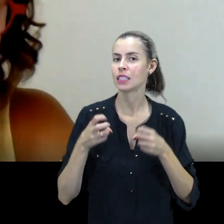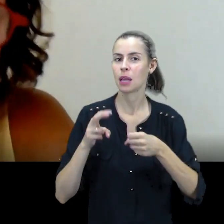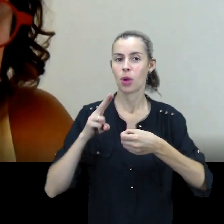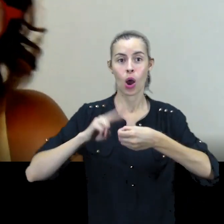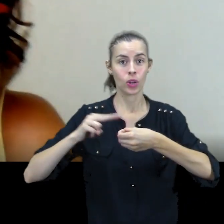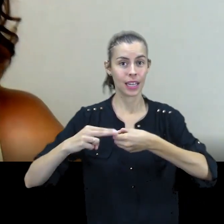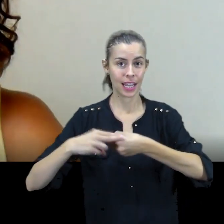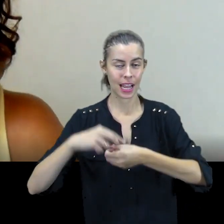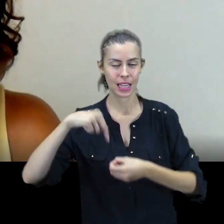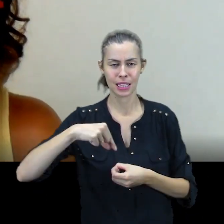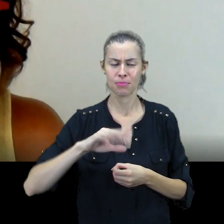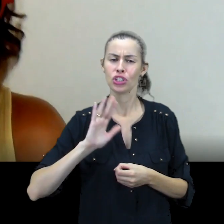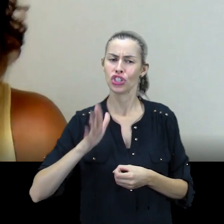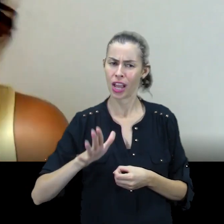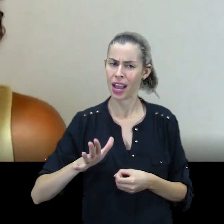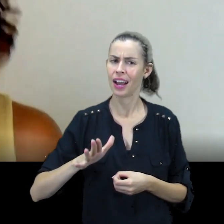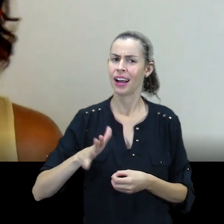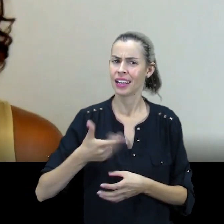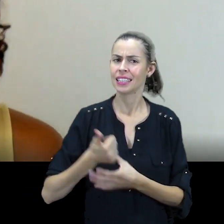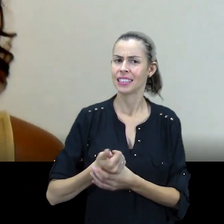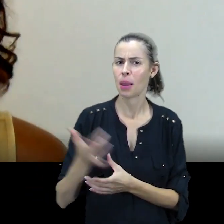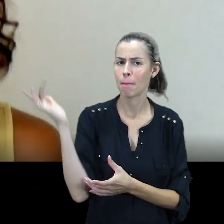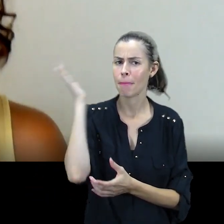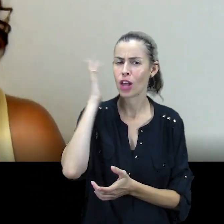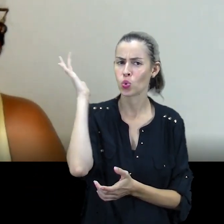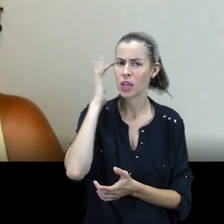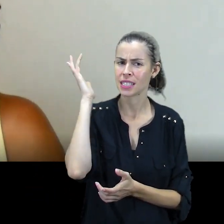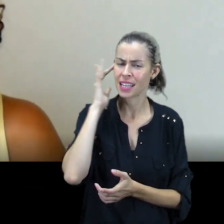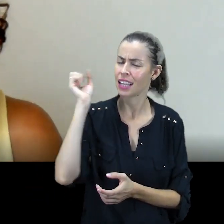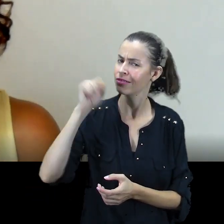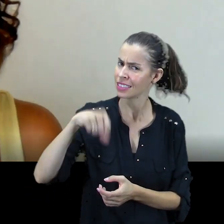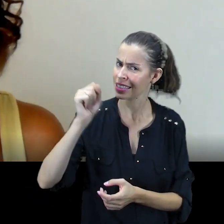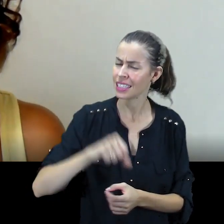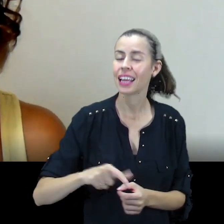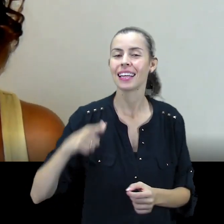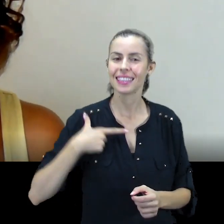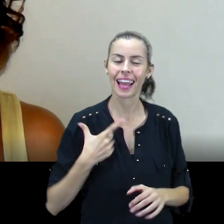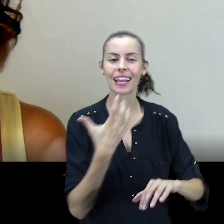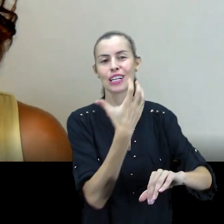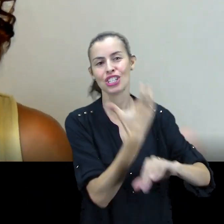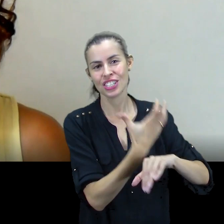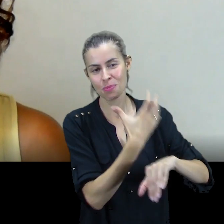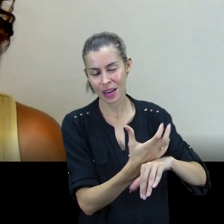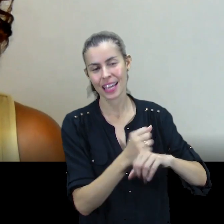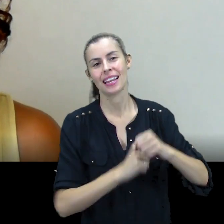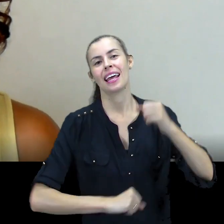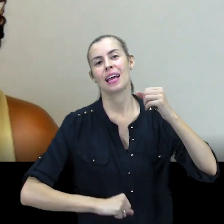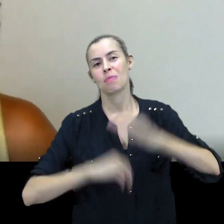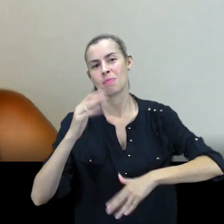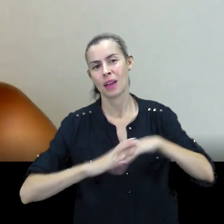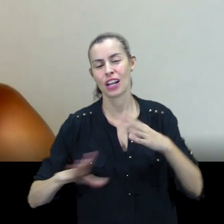se vira e depois vocês vêm com as horas, que não é o que a gente quer. Mas a gente entendeu que no começo era importante deixar esse